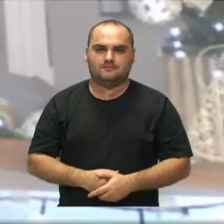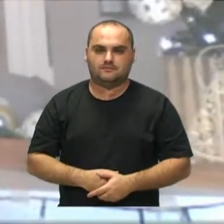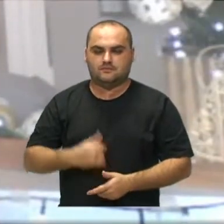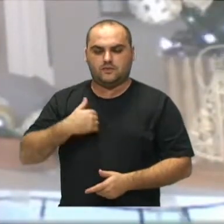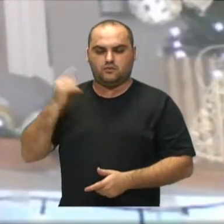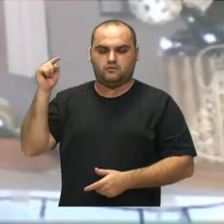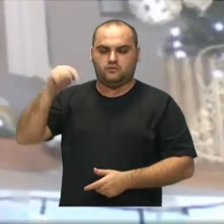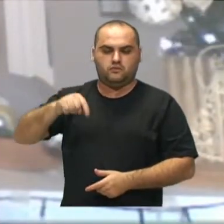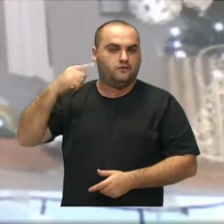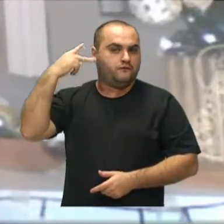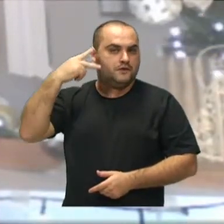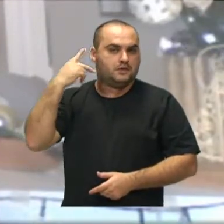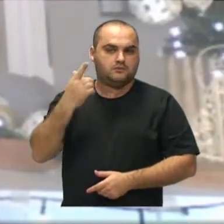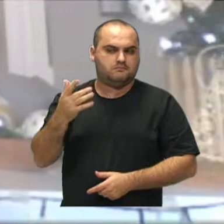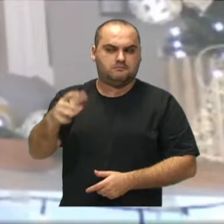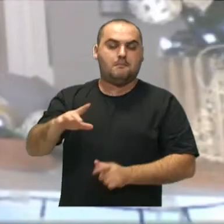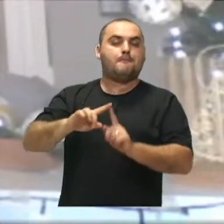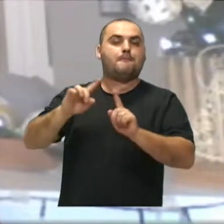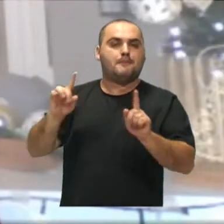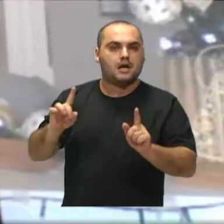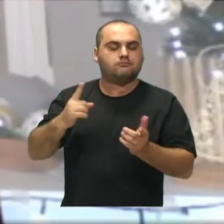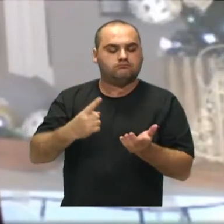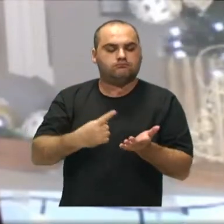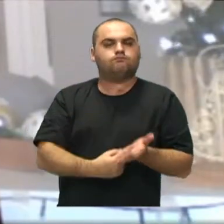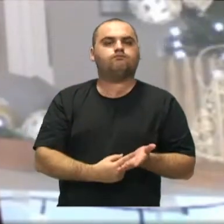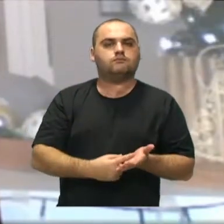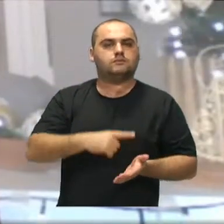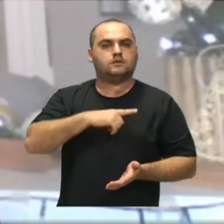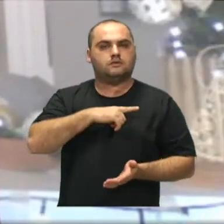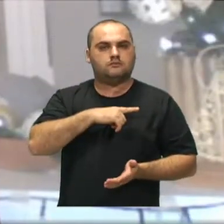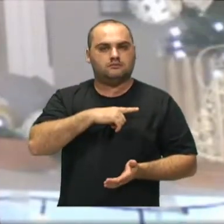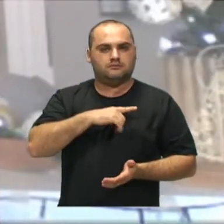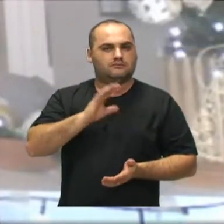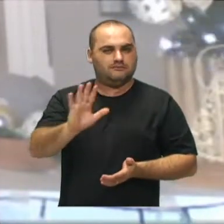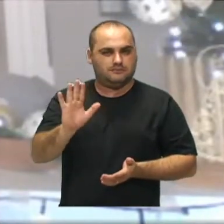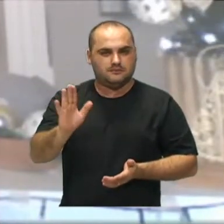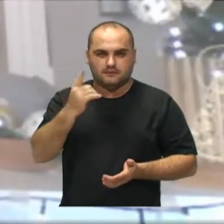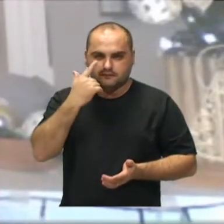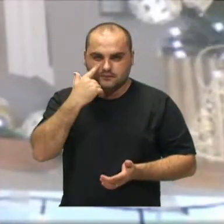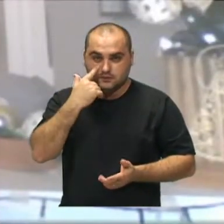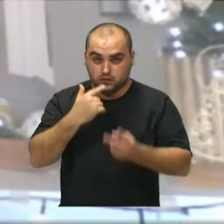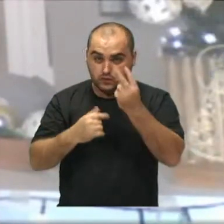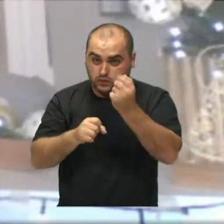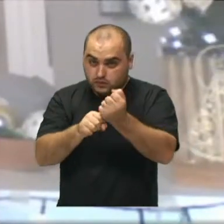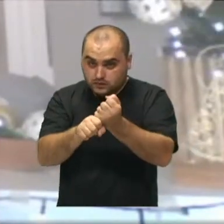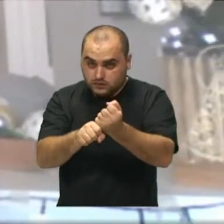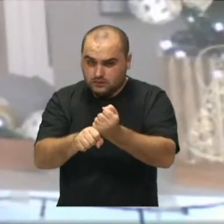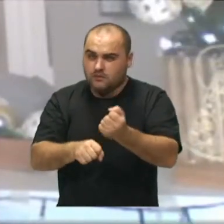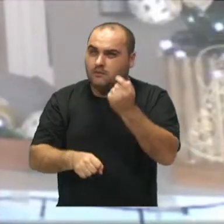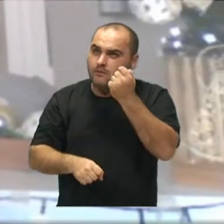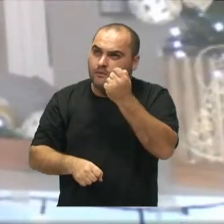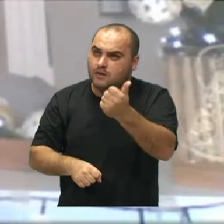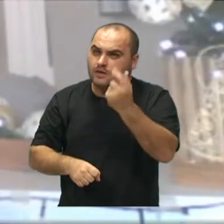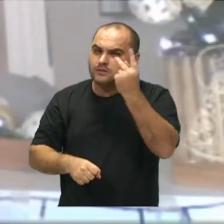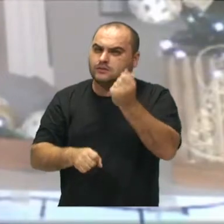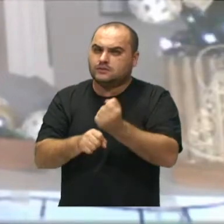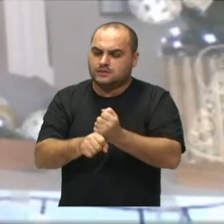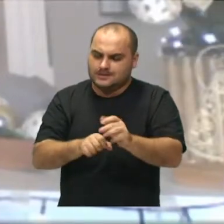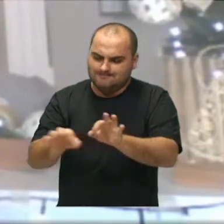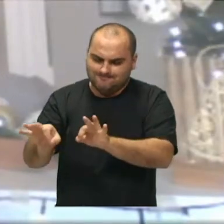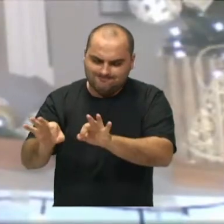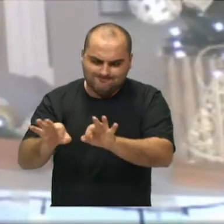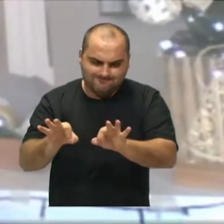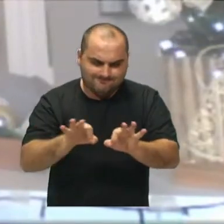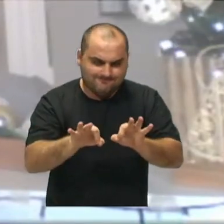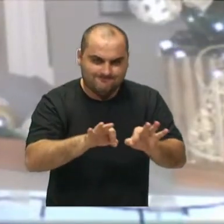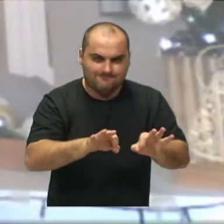vereadora, mas eu tenho um compromisso que, depois de fazer por 2 anos, quase 2 anos, esse plano de governo com essas